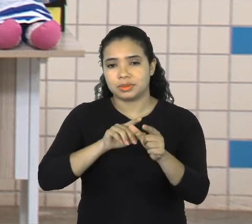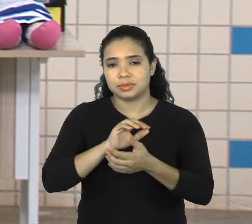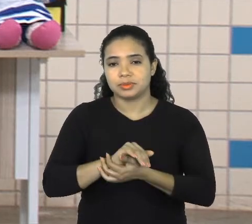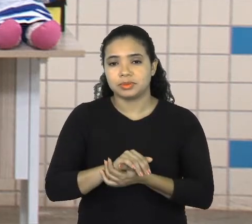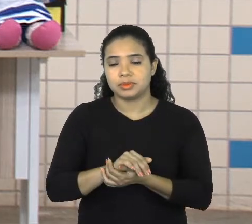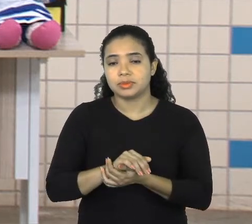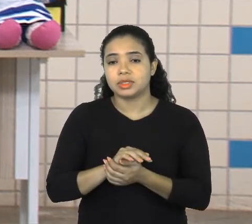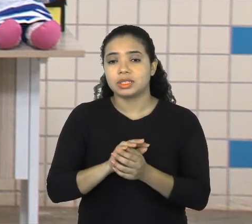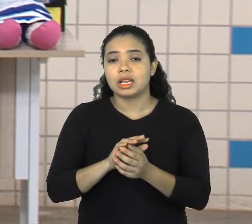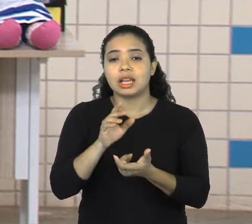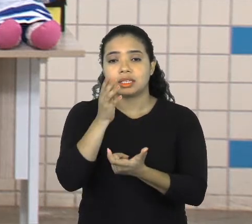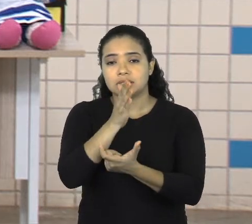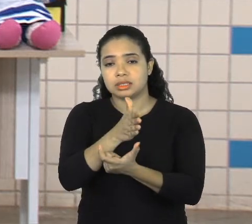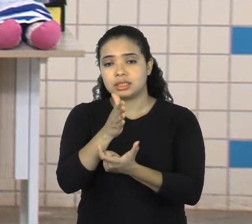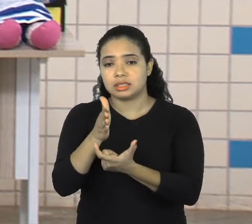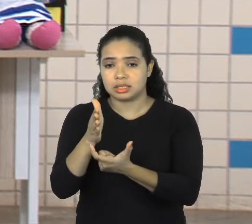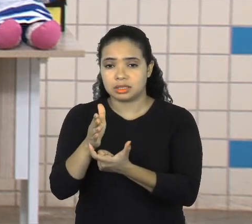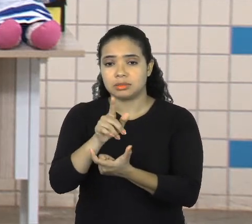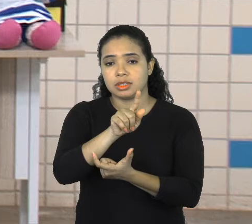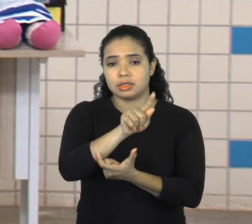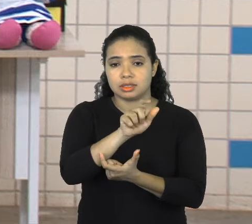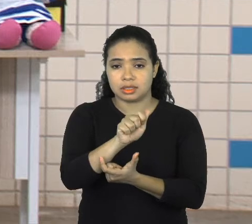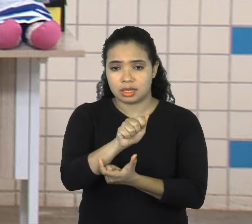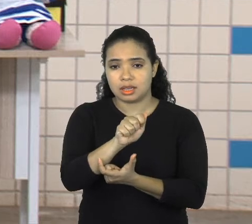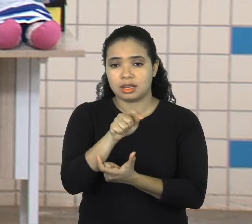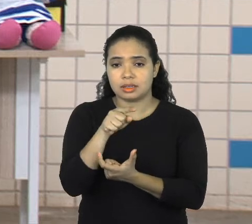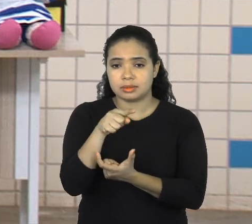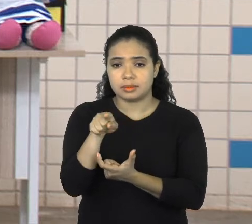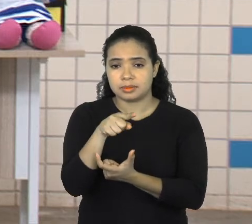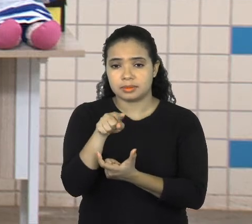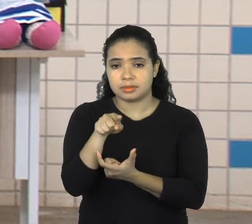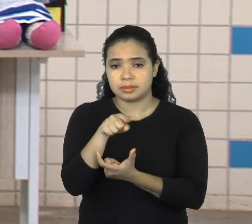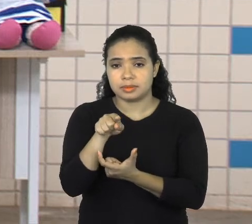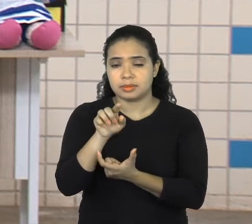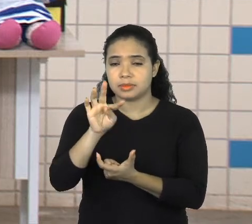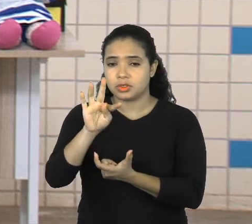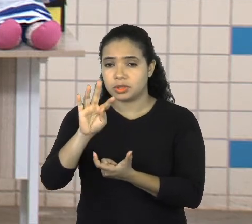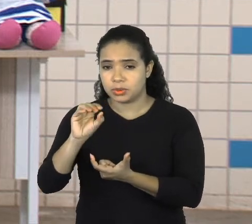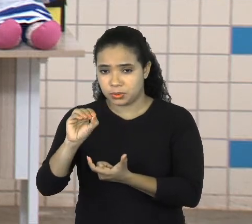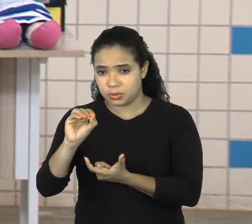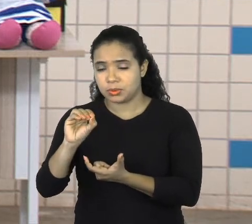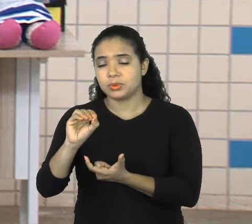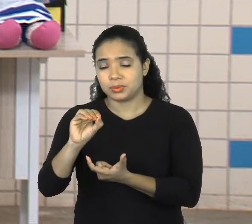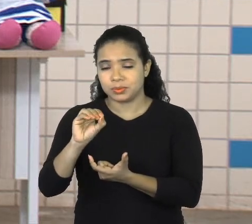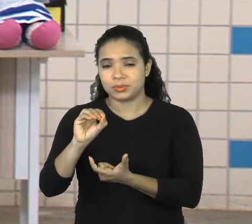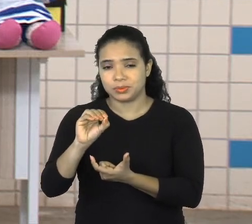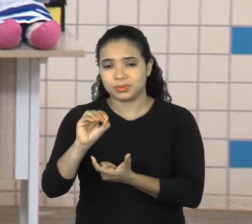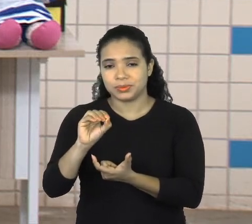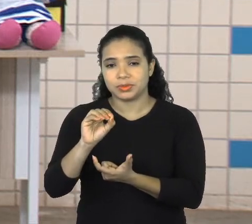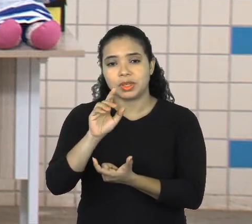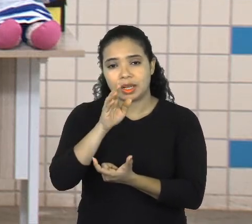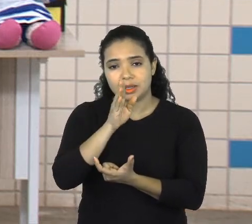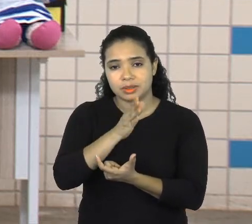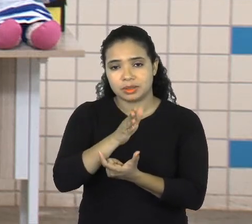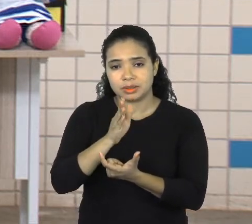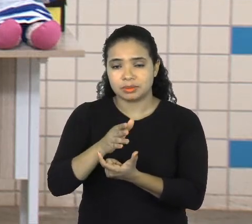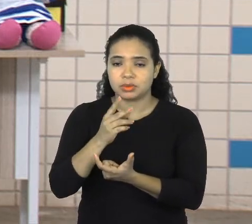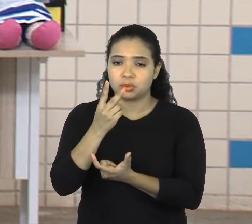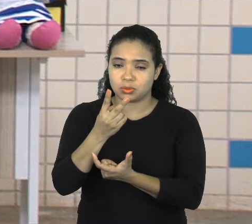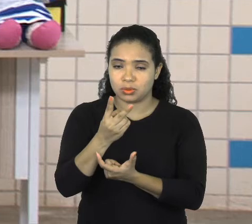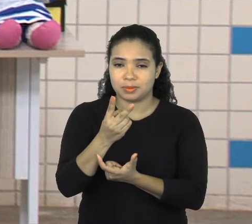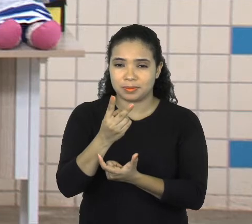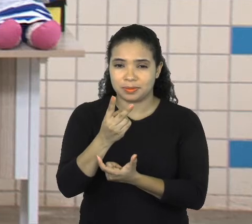sílaba? Logo no início a gente respondeu, ó. Quando eu abro a boca, eu articulo, eu vou falando quantas sílabas, ó. Cada pedacinho,